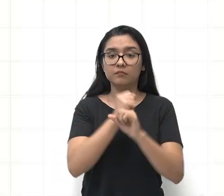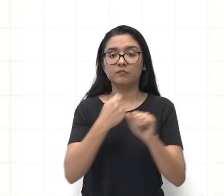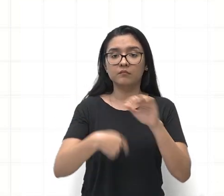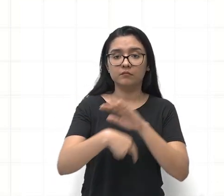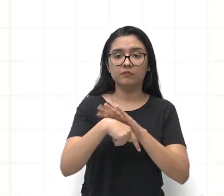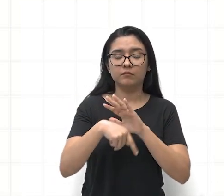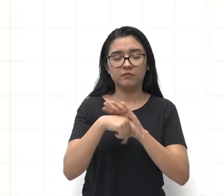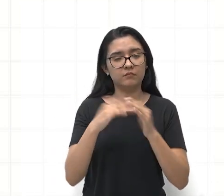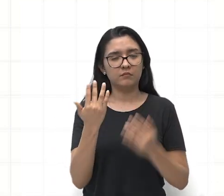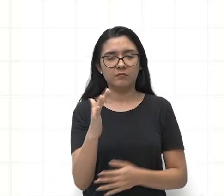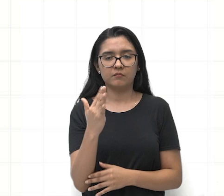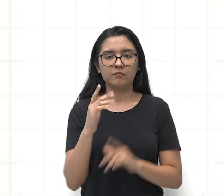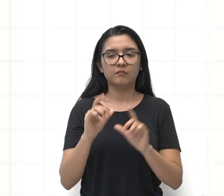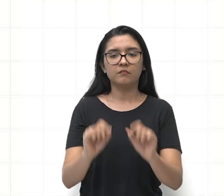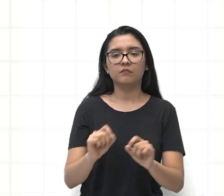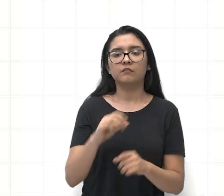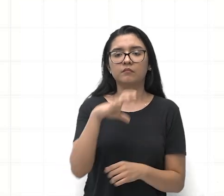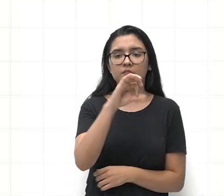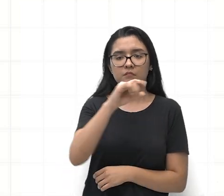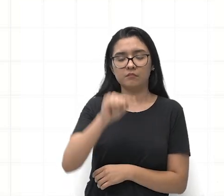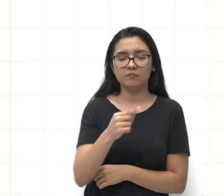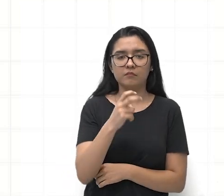valor aproximado de